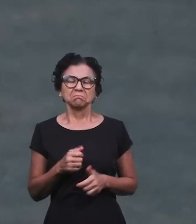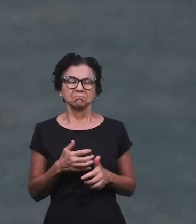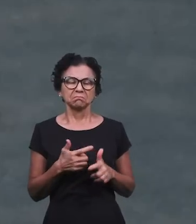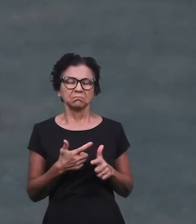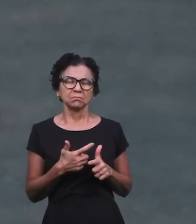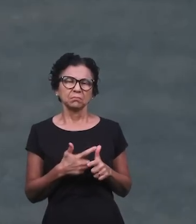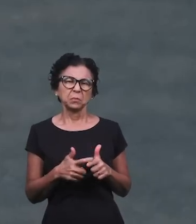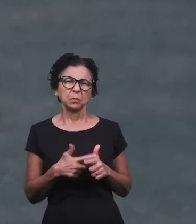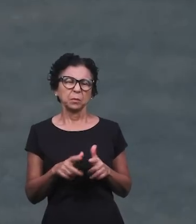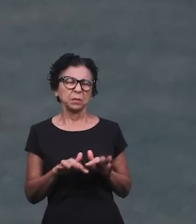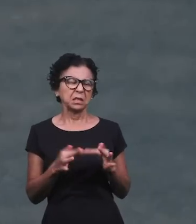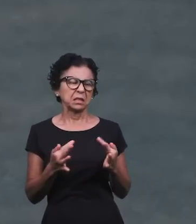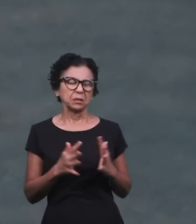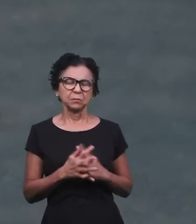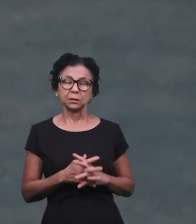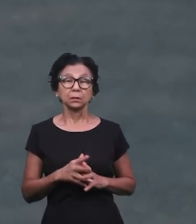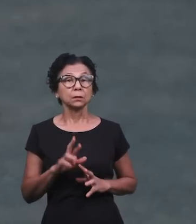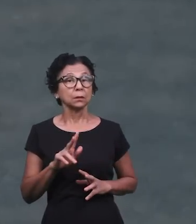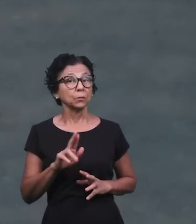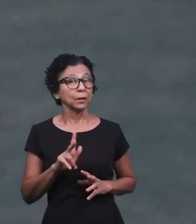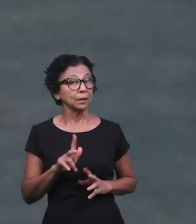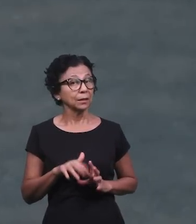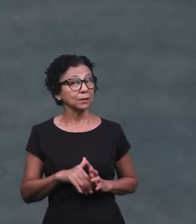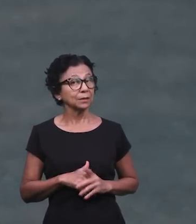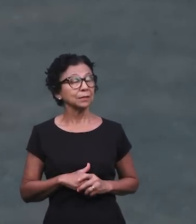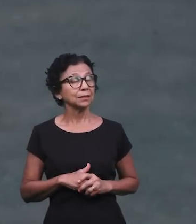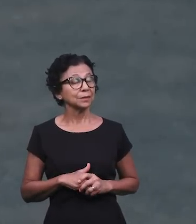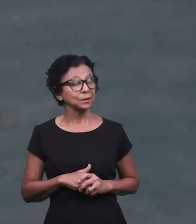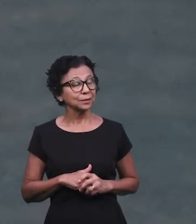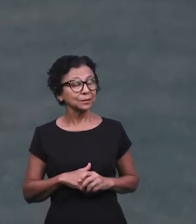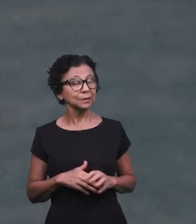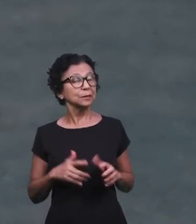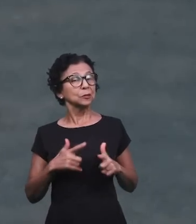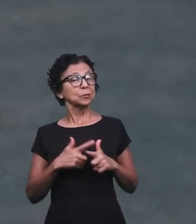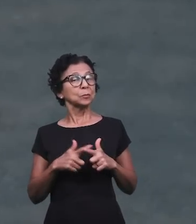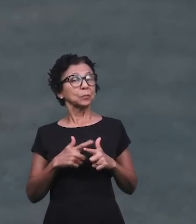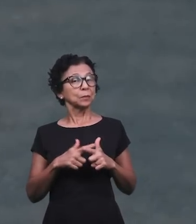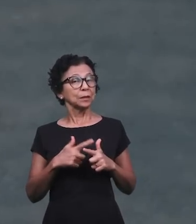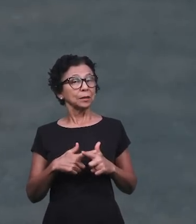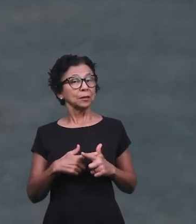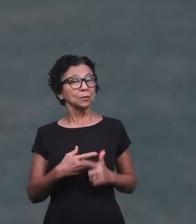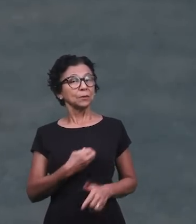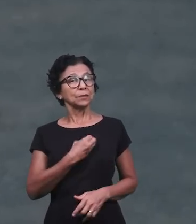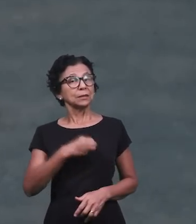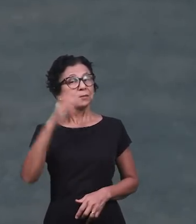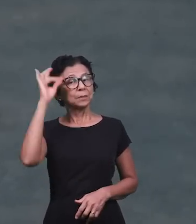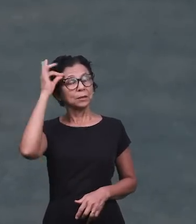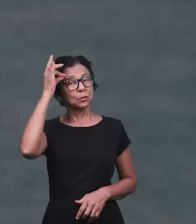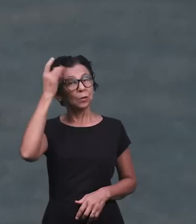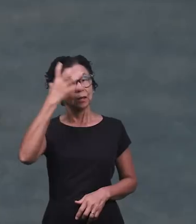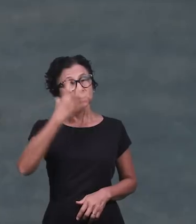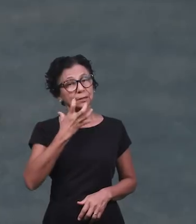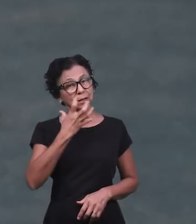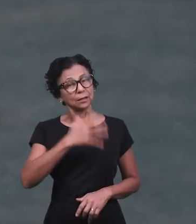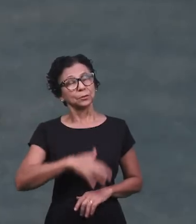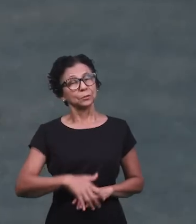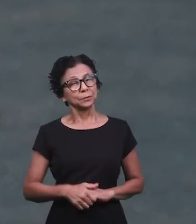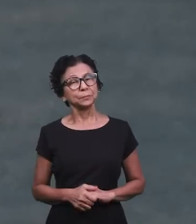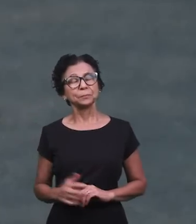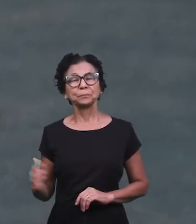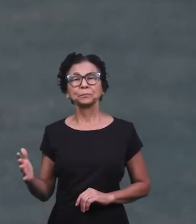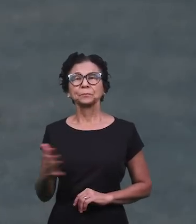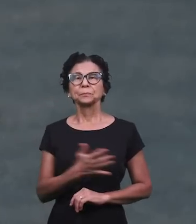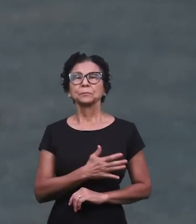isso é um problema para a sua vida espiritual. E as experiências que estão sendo comunicadas aqui, elas comprovam